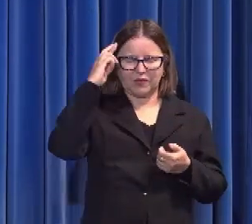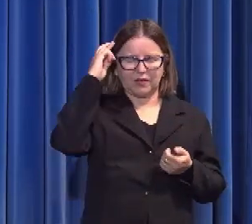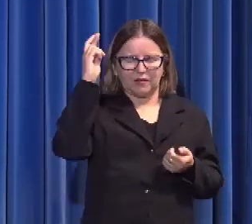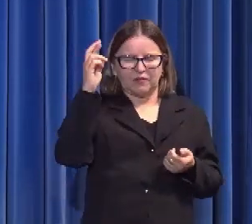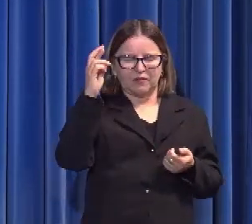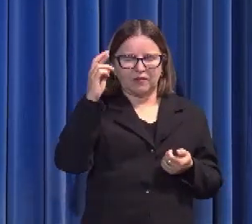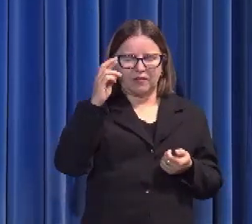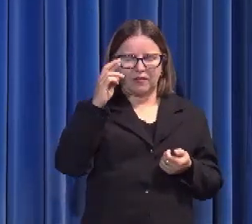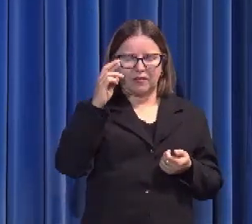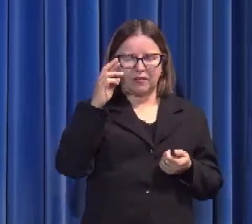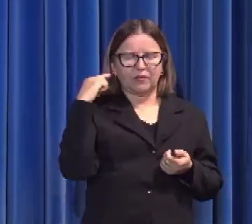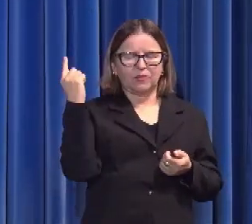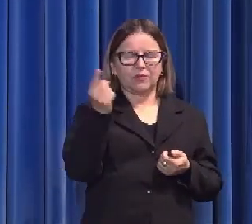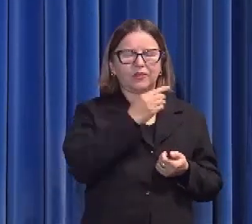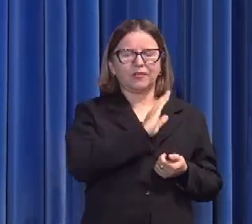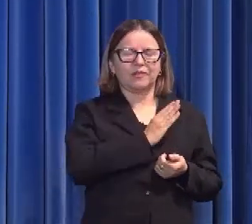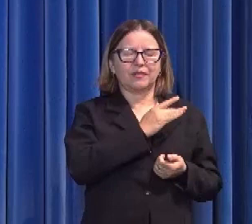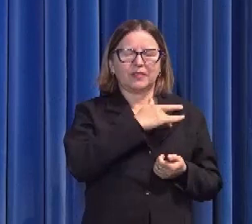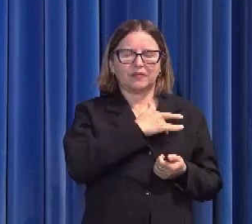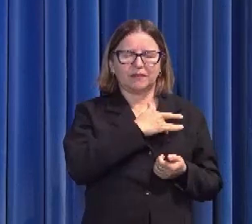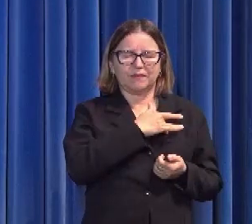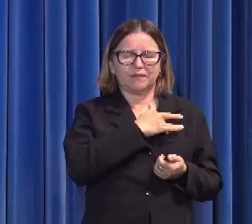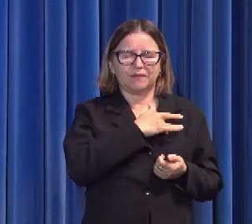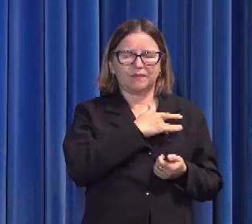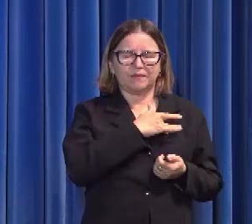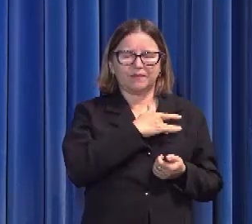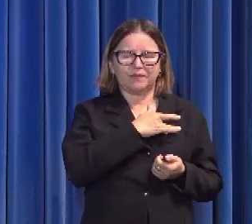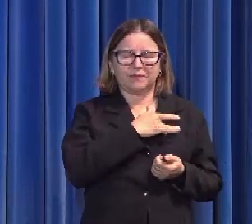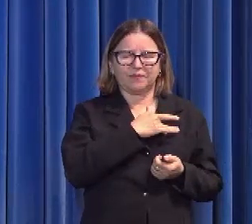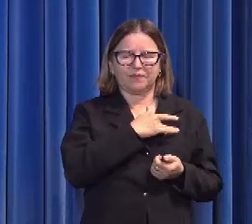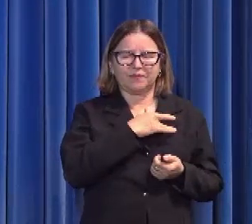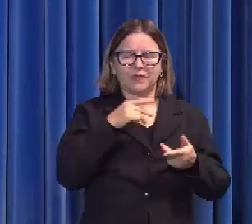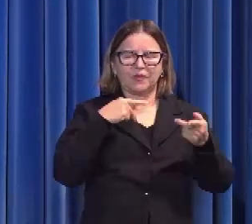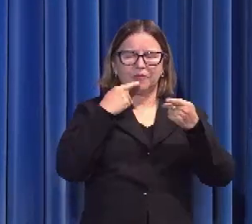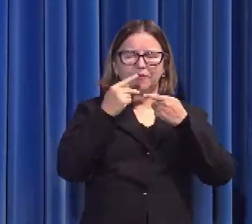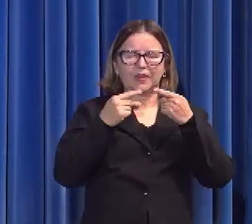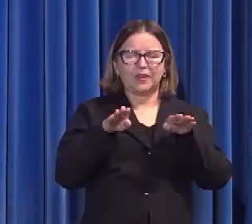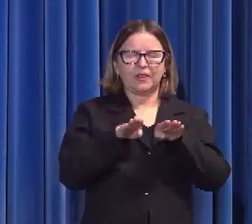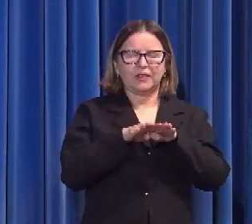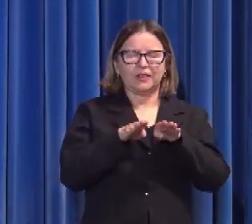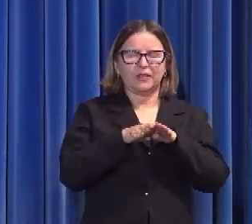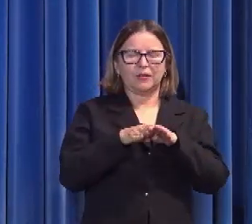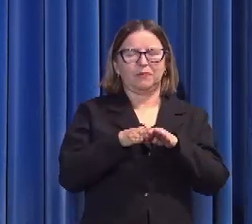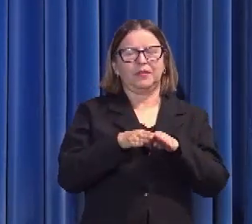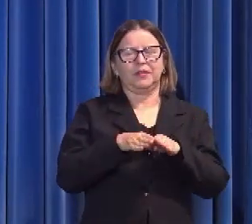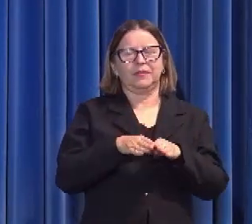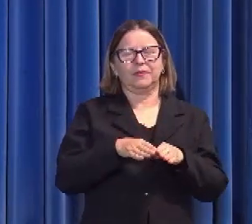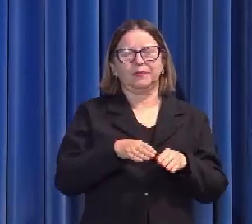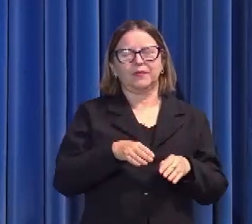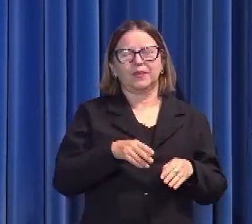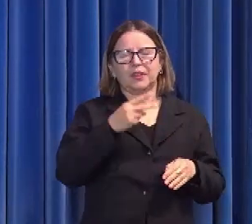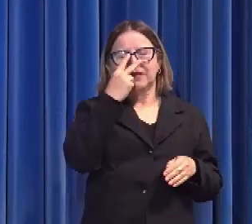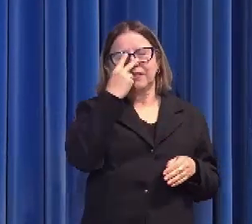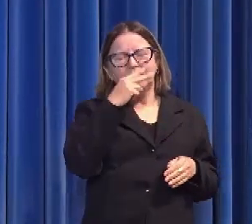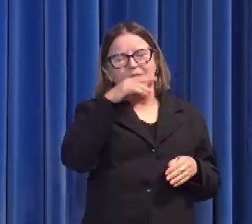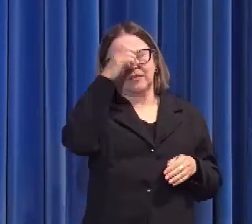nossos corações o cantor não falar como não ouvir A Tua Palavra